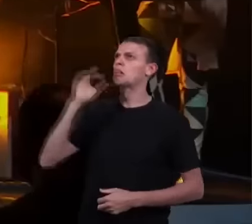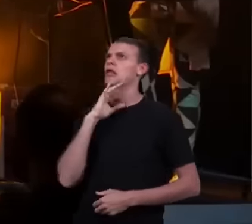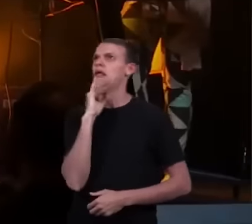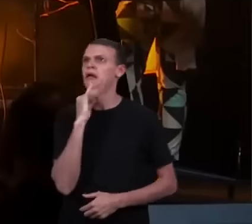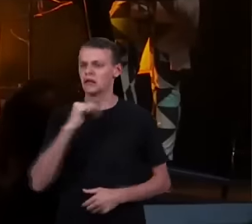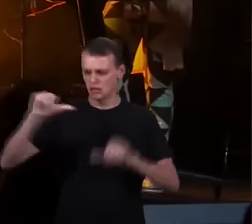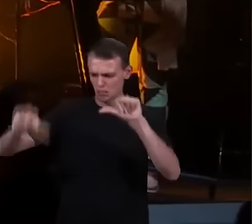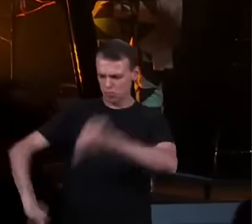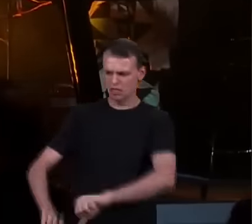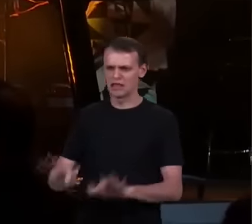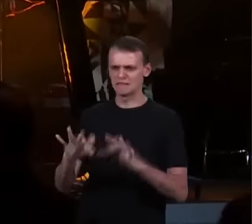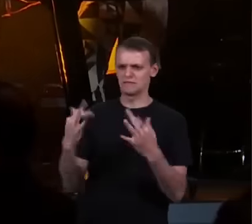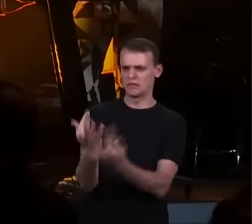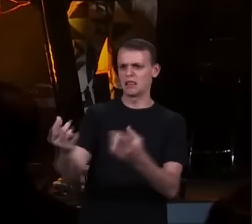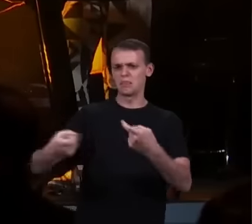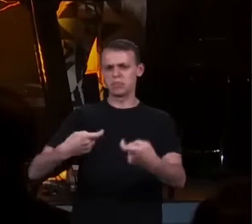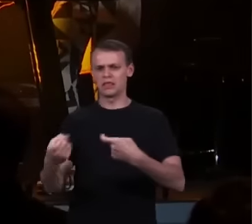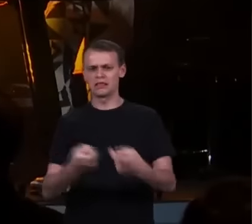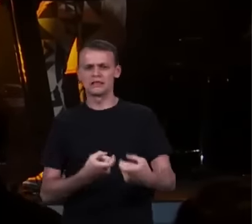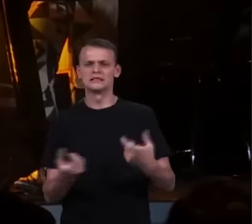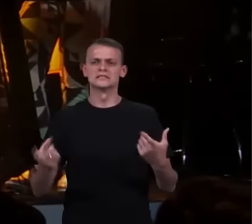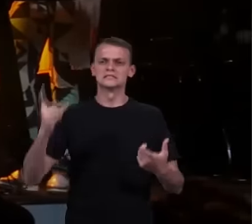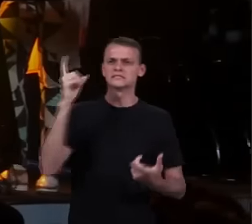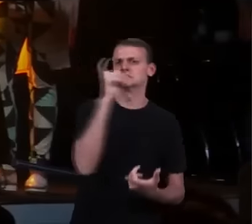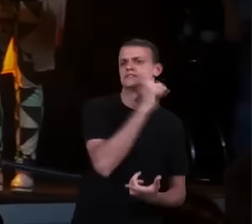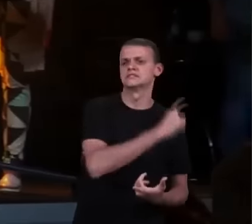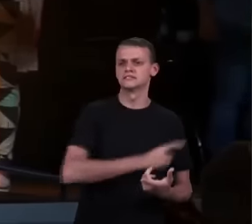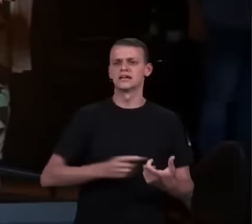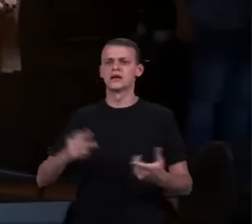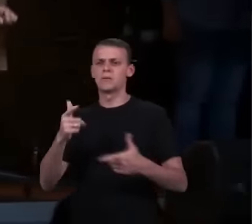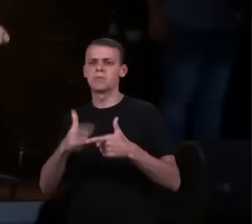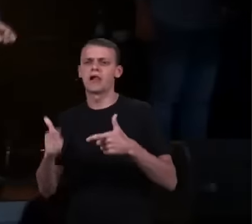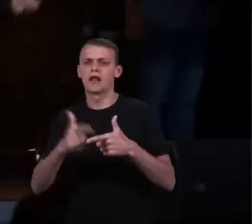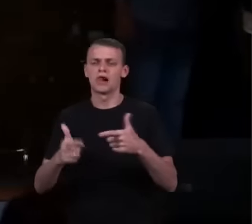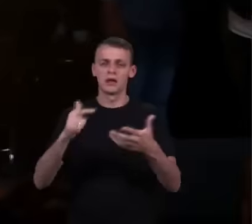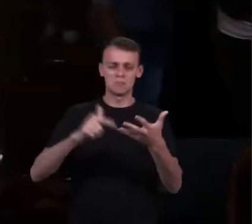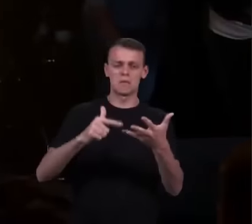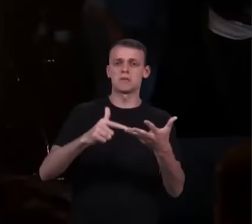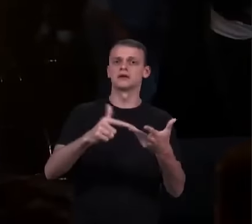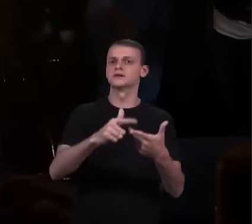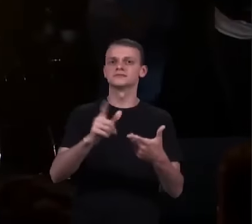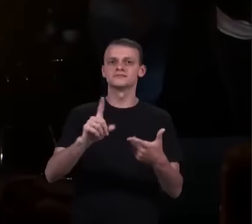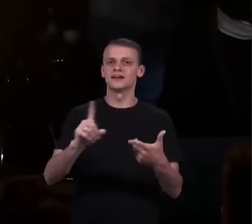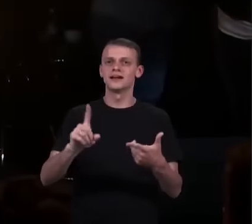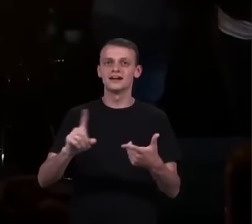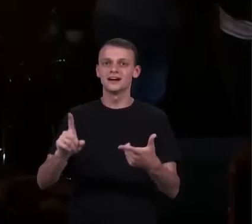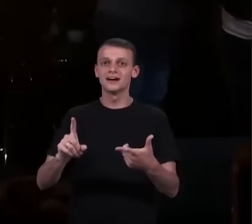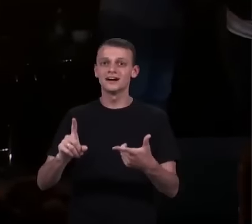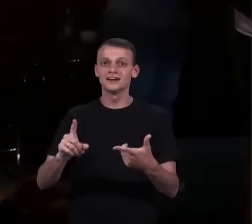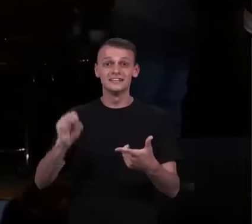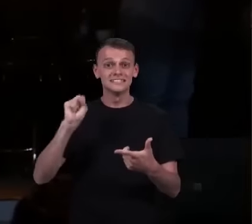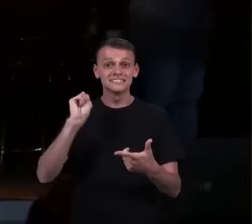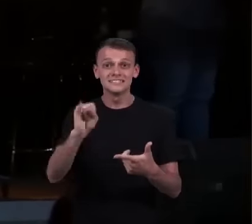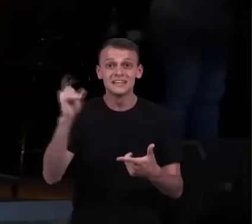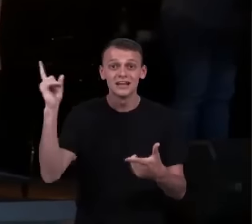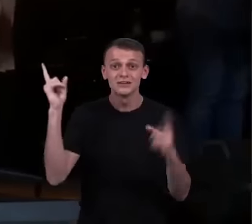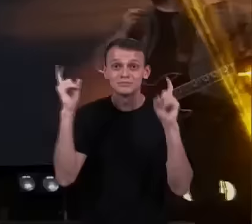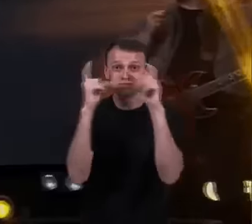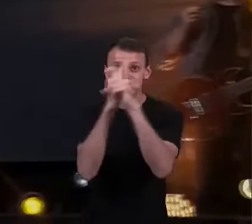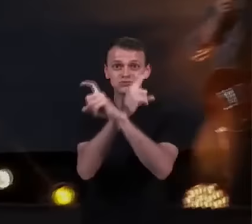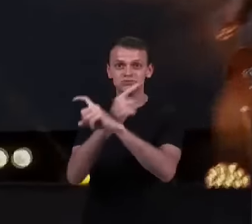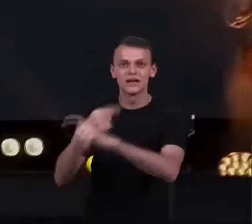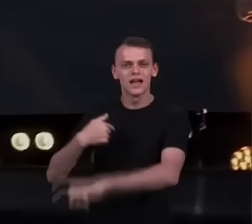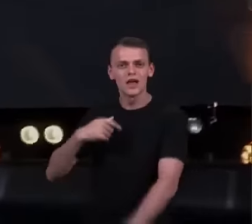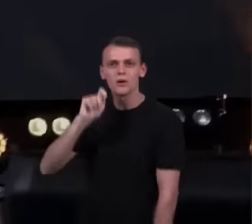nossas famílias, dos nossos filhos. Nós não vamos desistir daqueles que ainda nem nasceram. Nossos netos vão crescer em uma